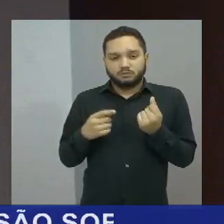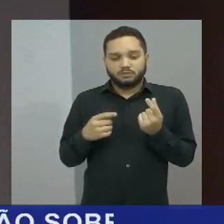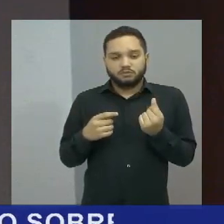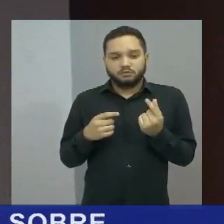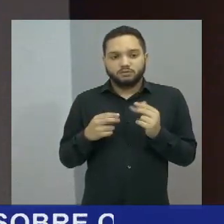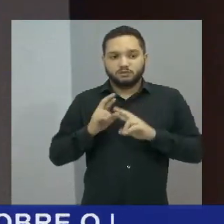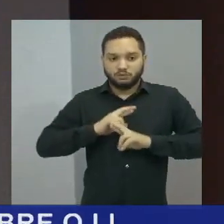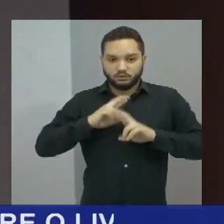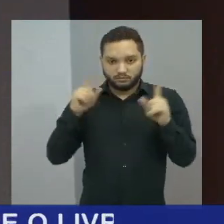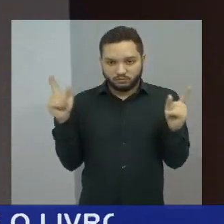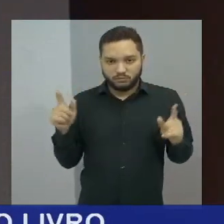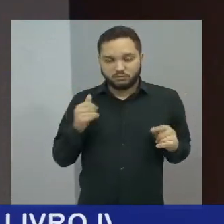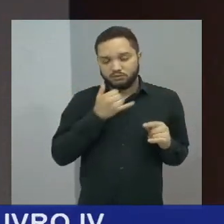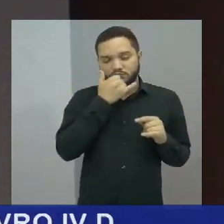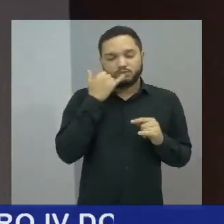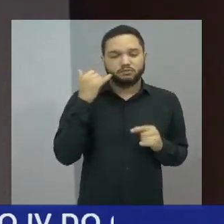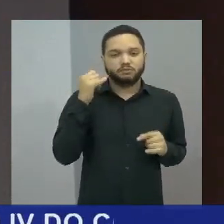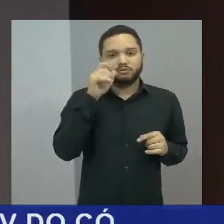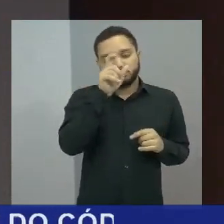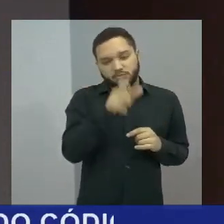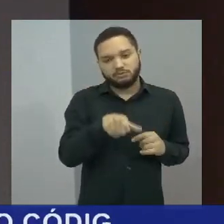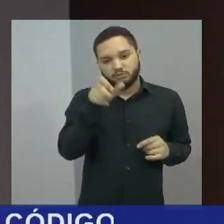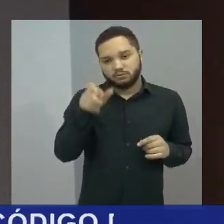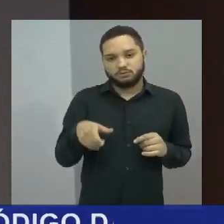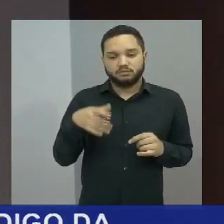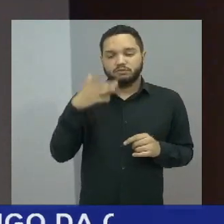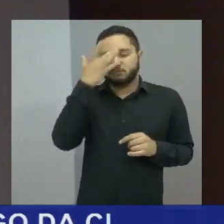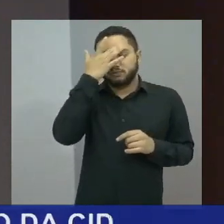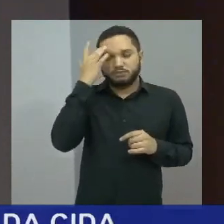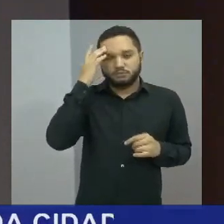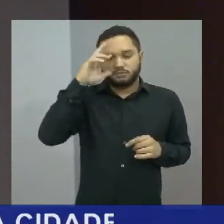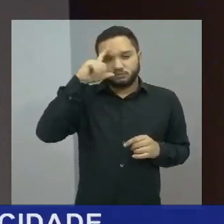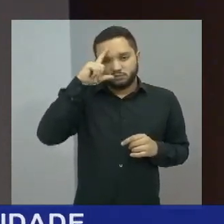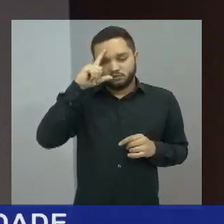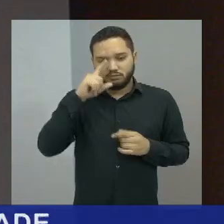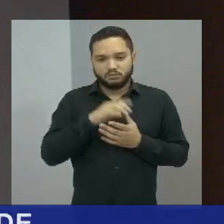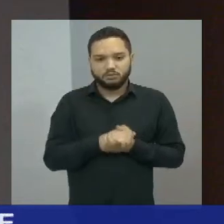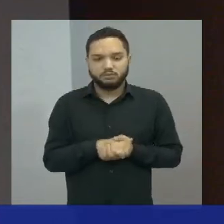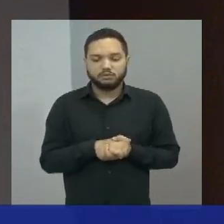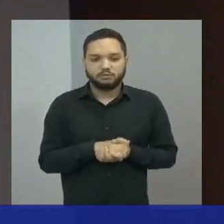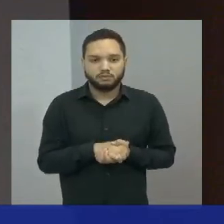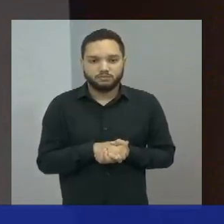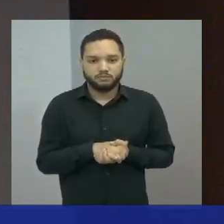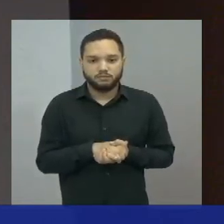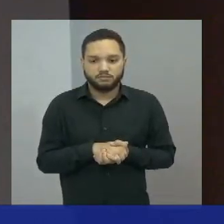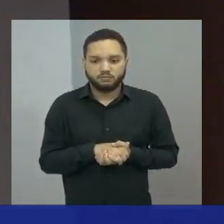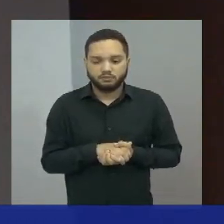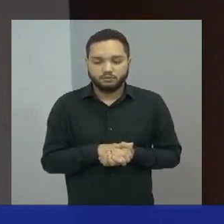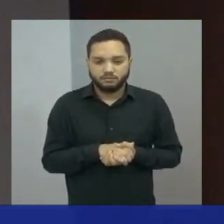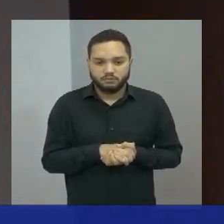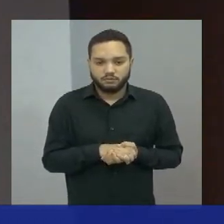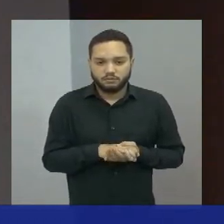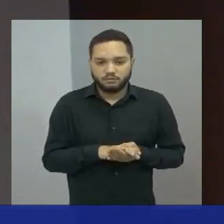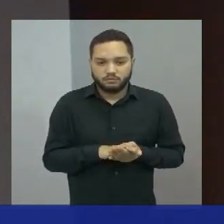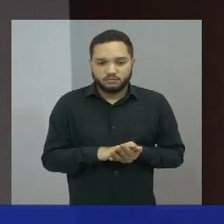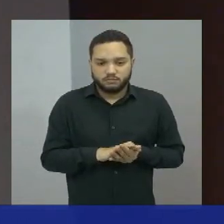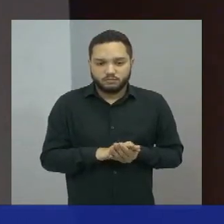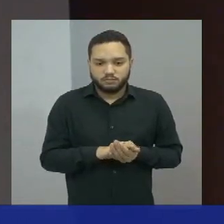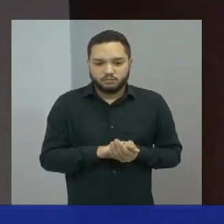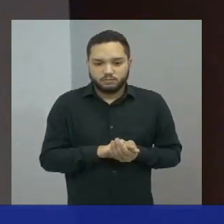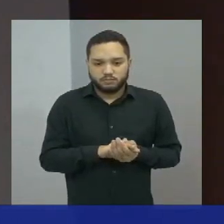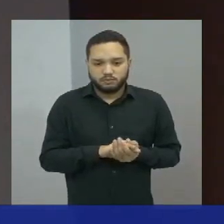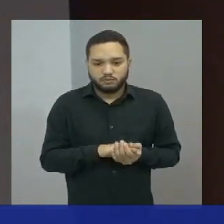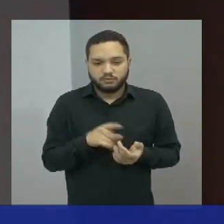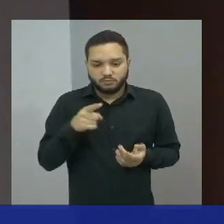multa diferente, dependendo de quem estiver praticando essa infração. E a